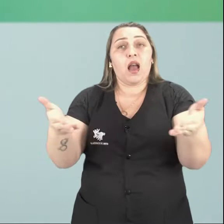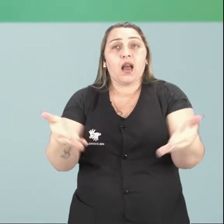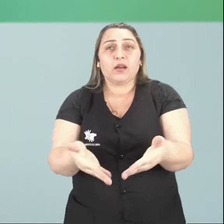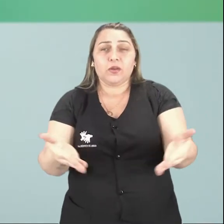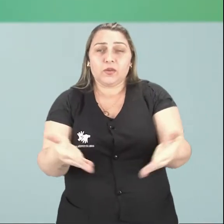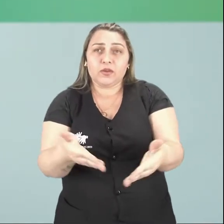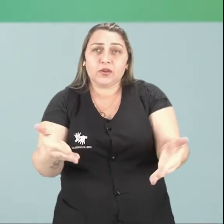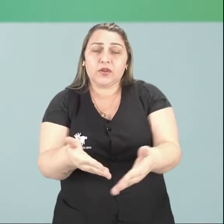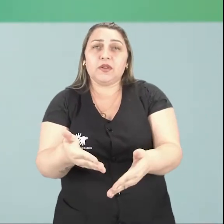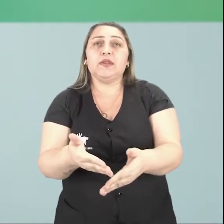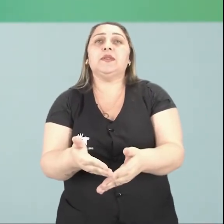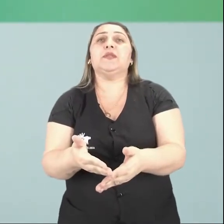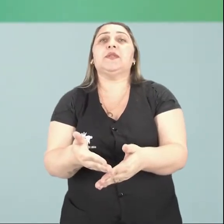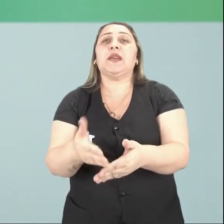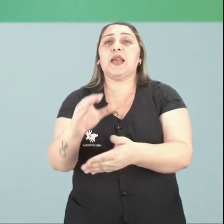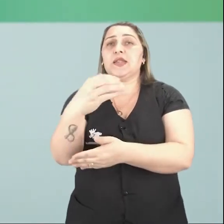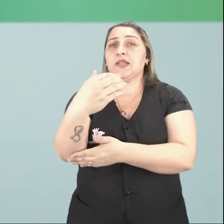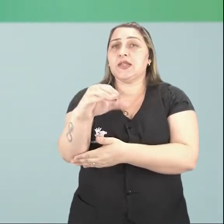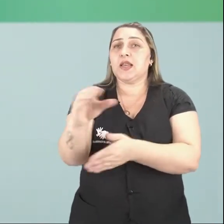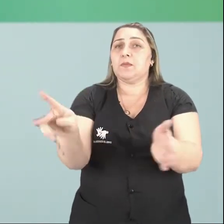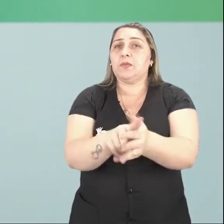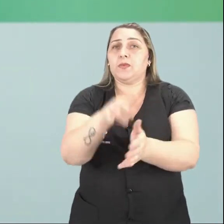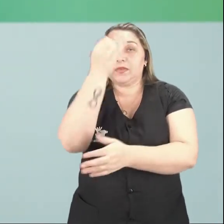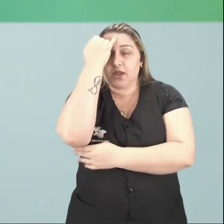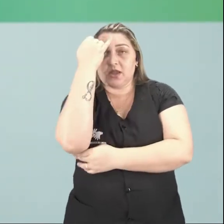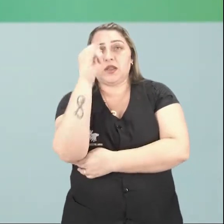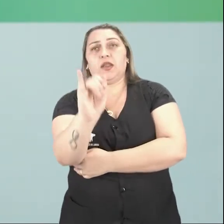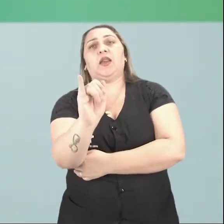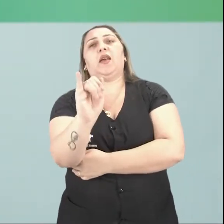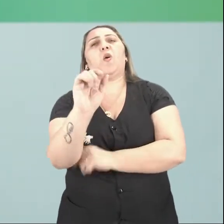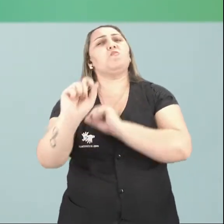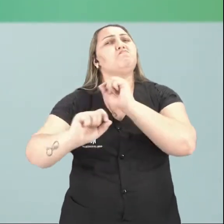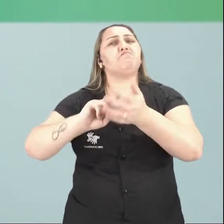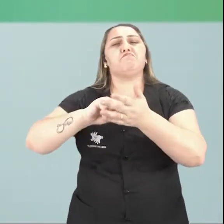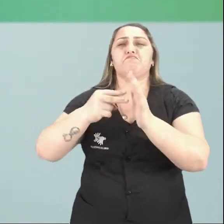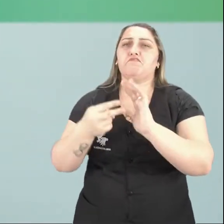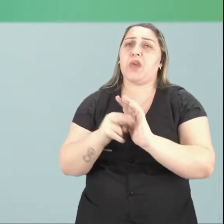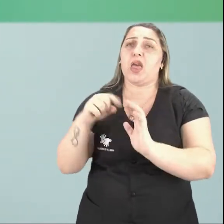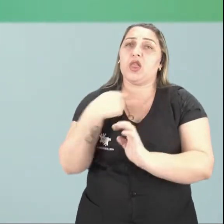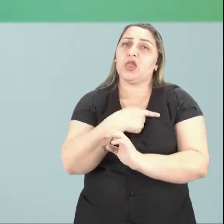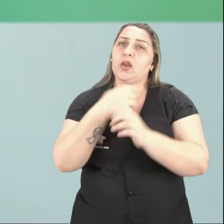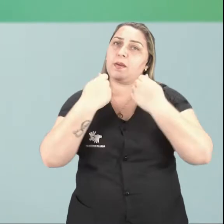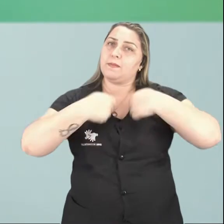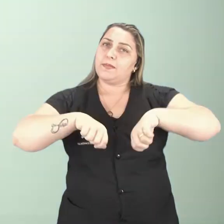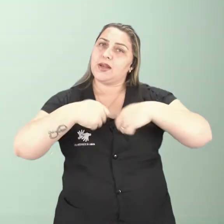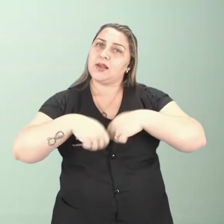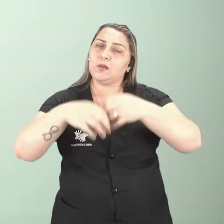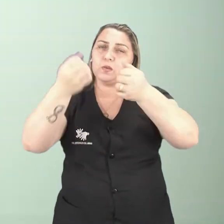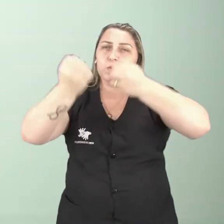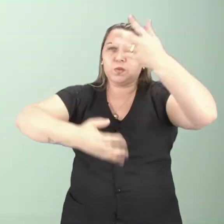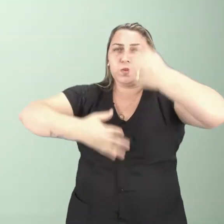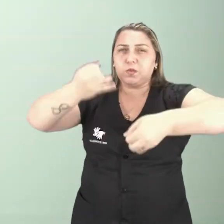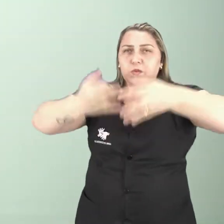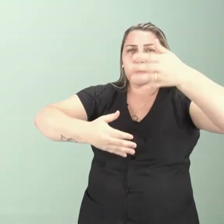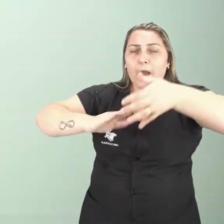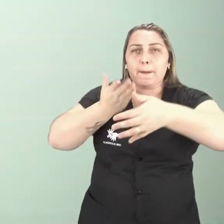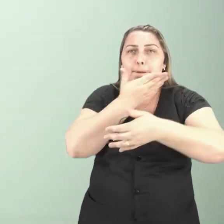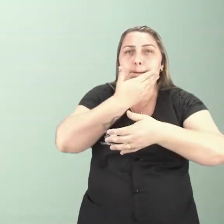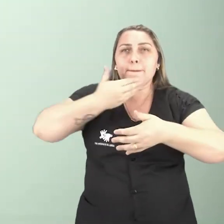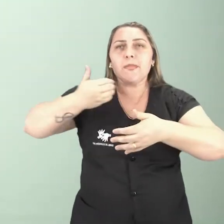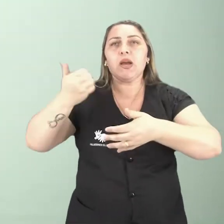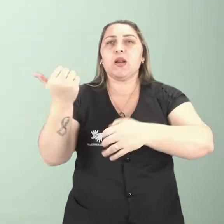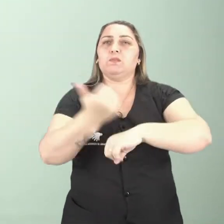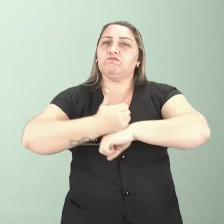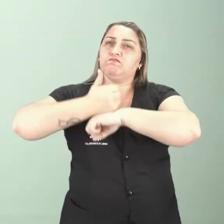agora como ciência das ideias. Ou seja, é aquilo que nós precisamos discutir para aprimorar o